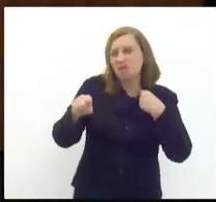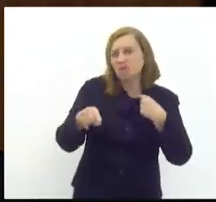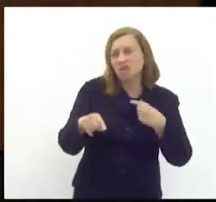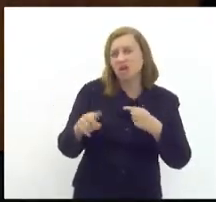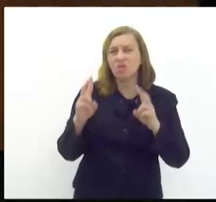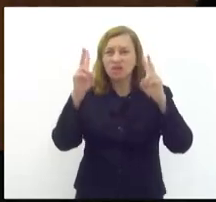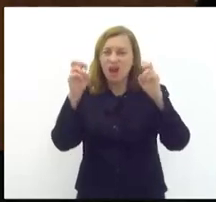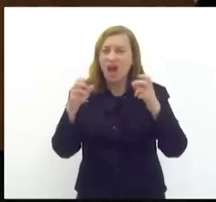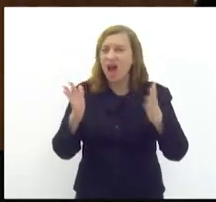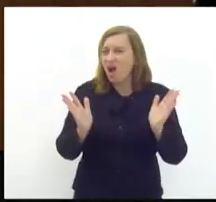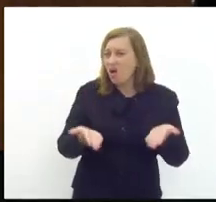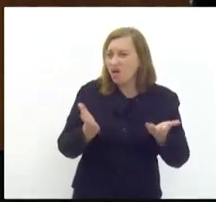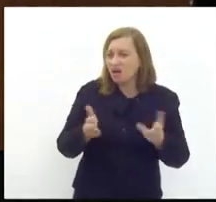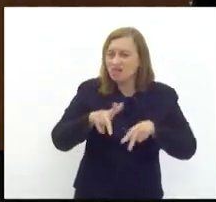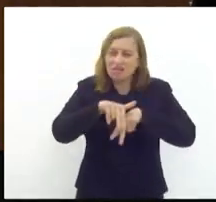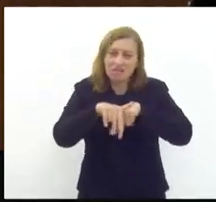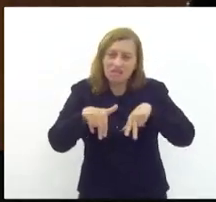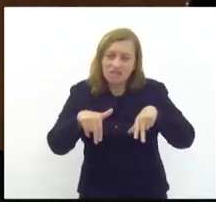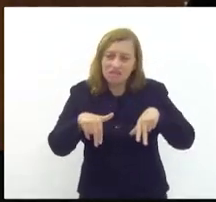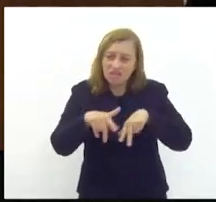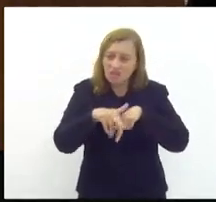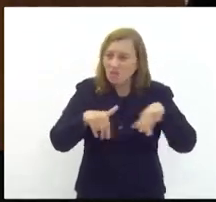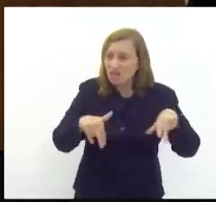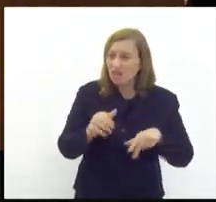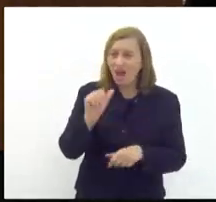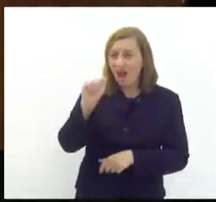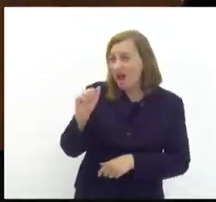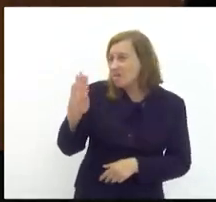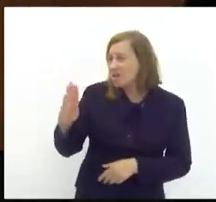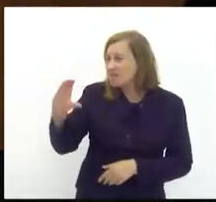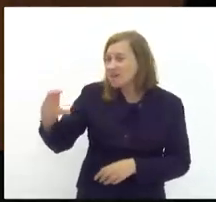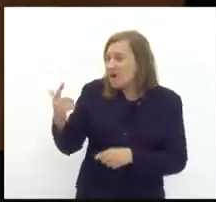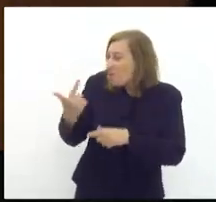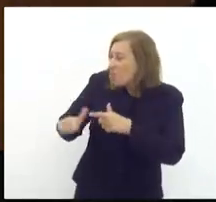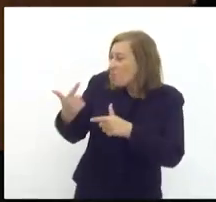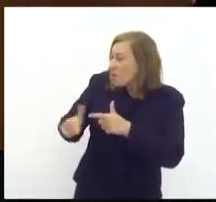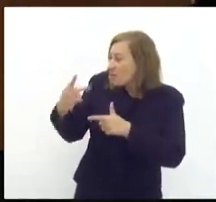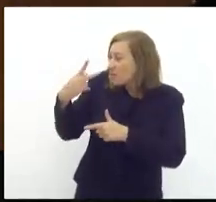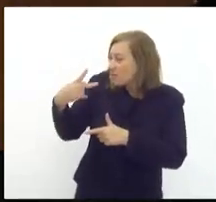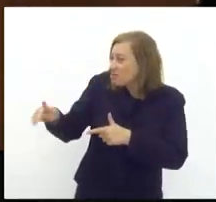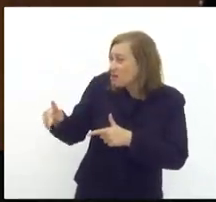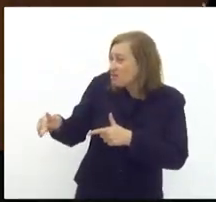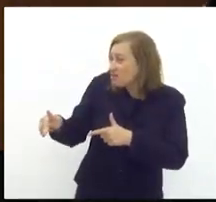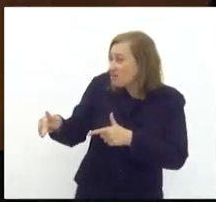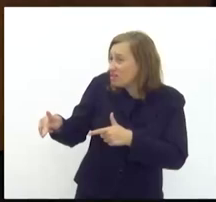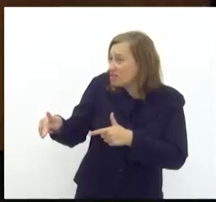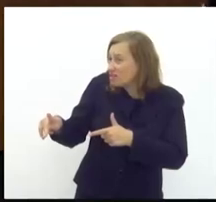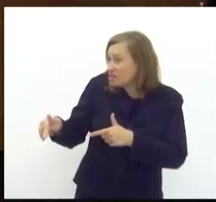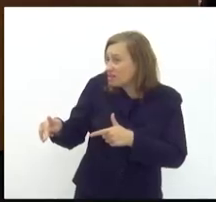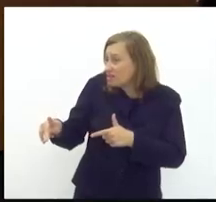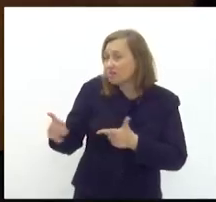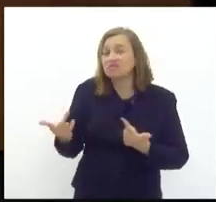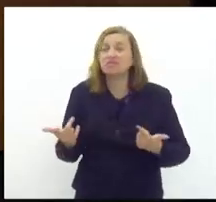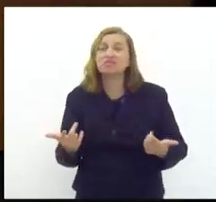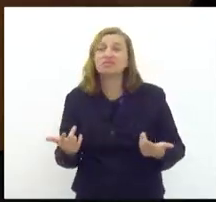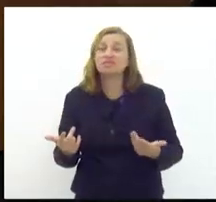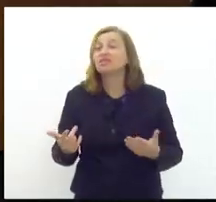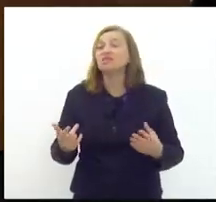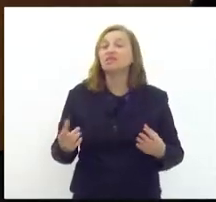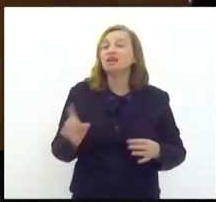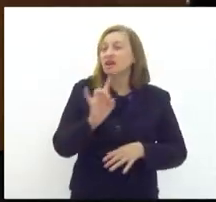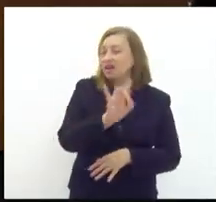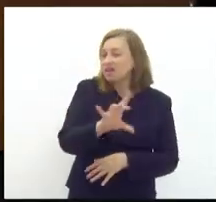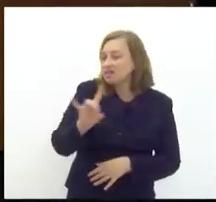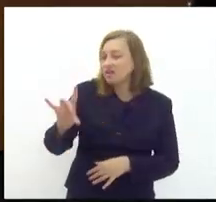sobre sexualidade de A B e C que é problema exclusivamente daquele de